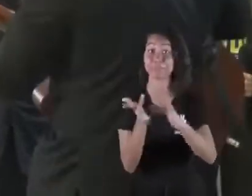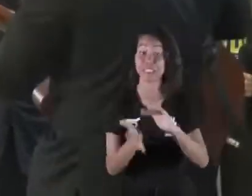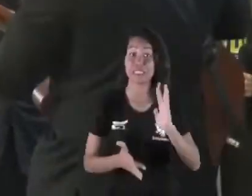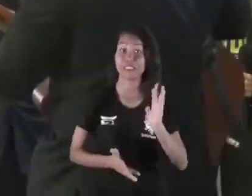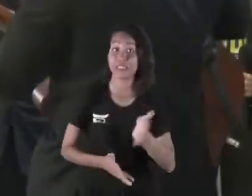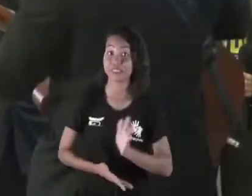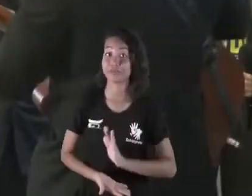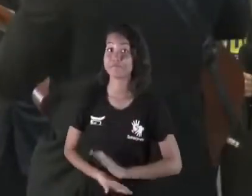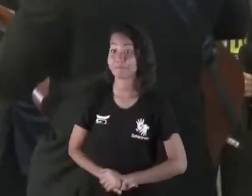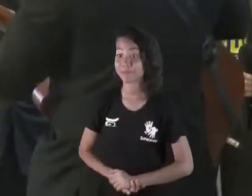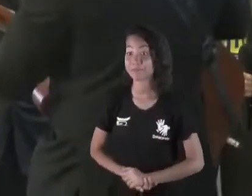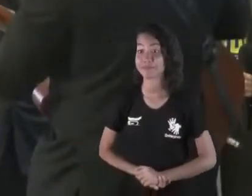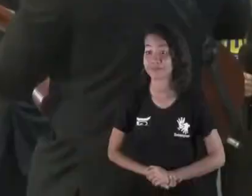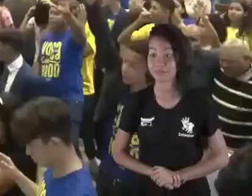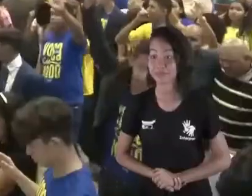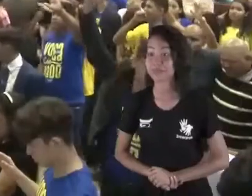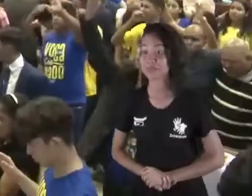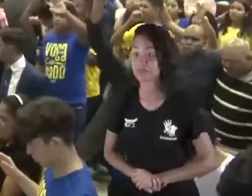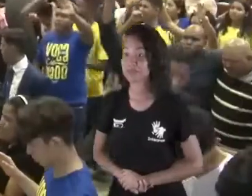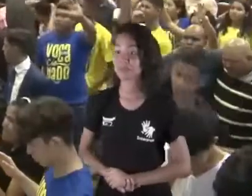Cadê a 99?